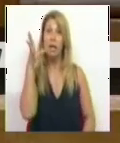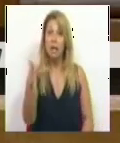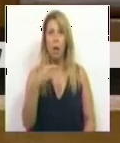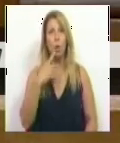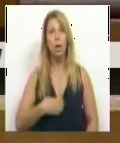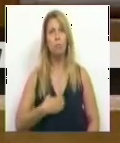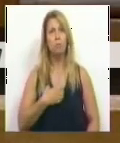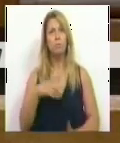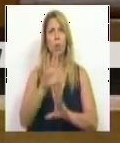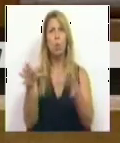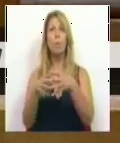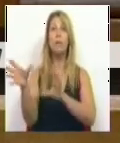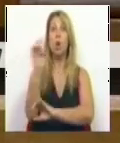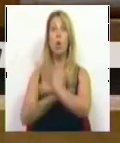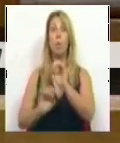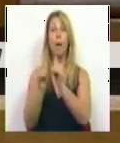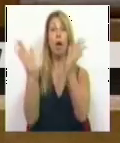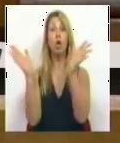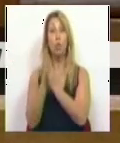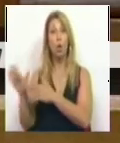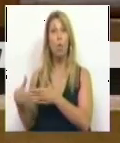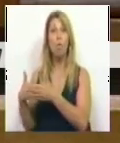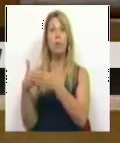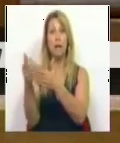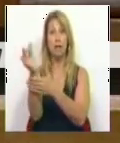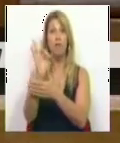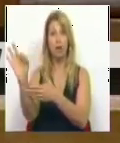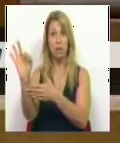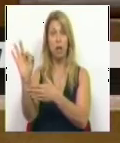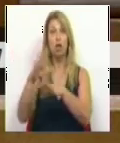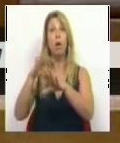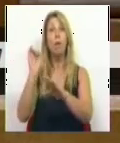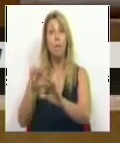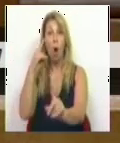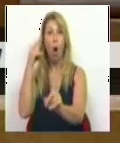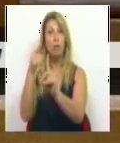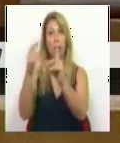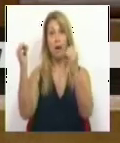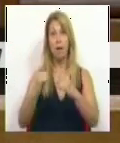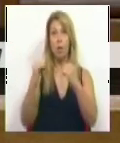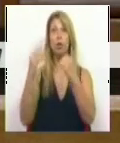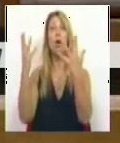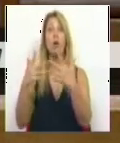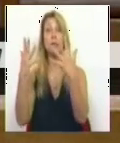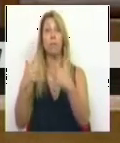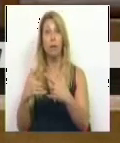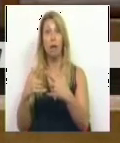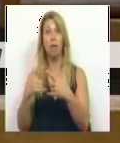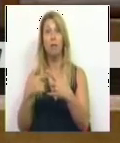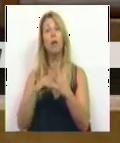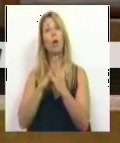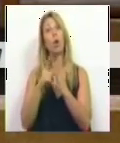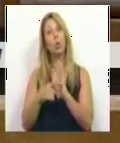Comissão Europeia a todo o processo francês perante os objetivos do Tratado Orçamental, tudo isto era,